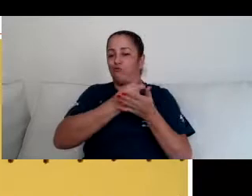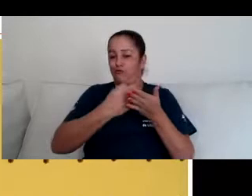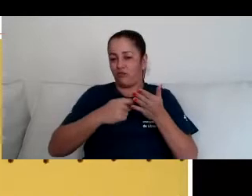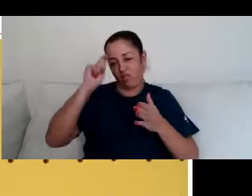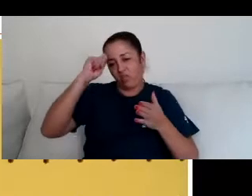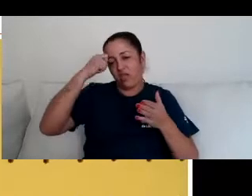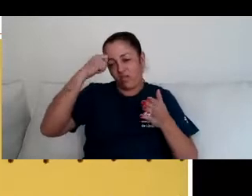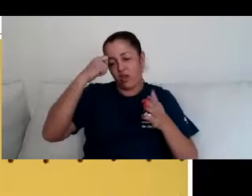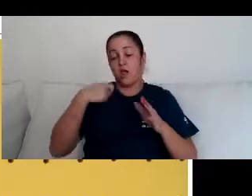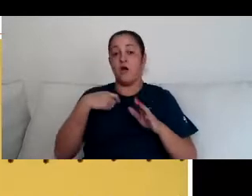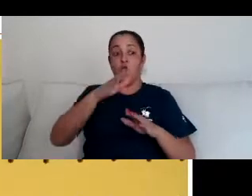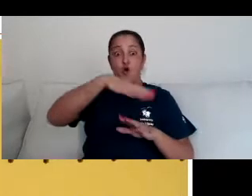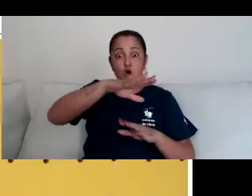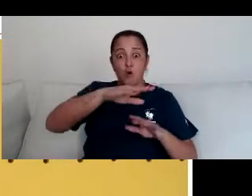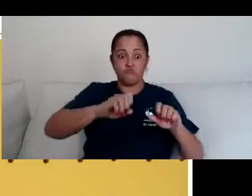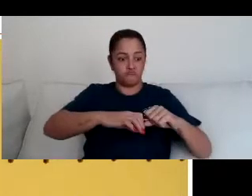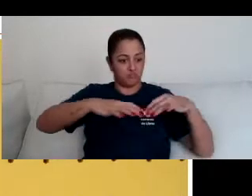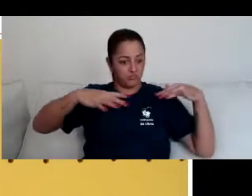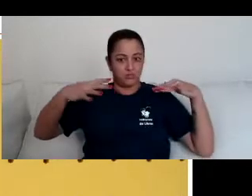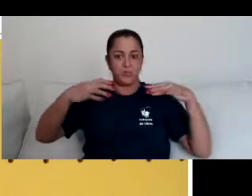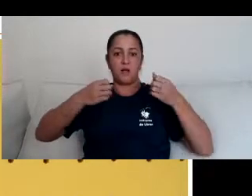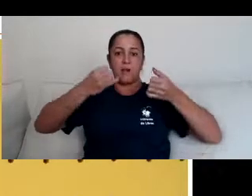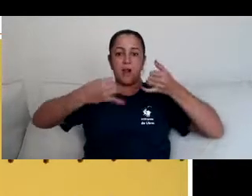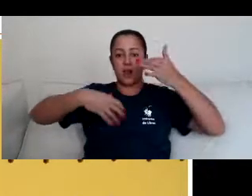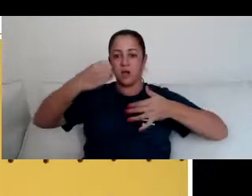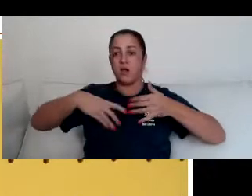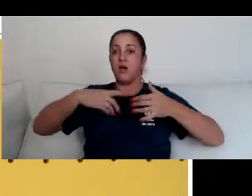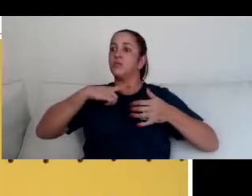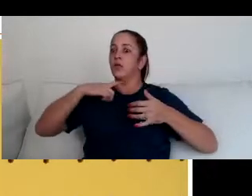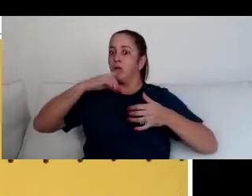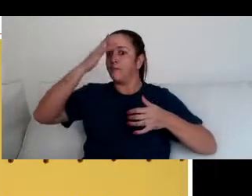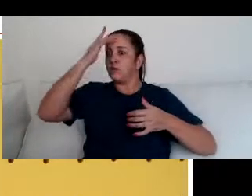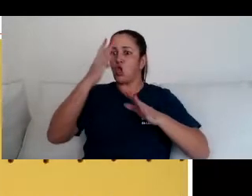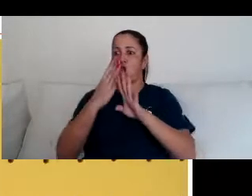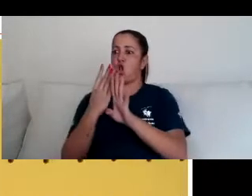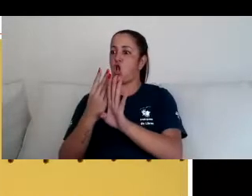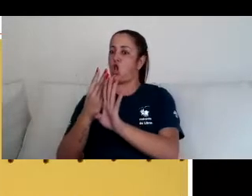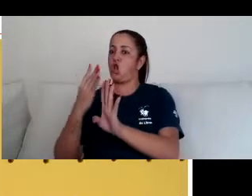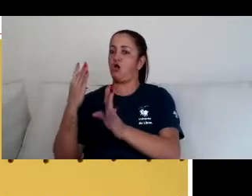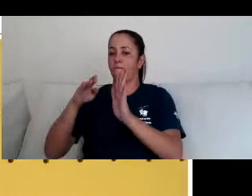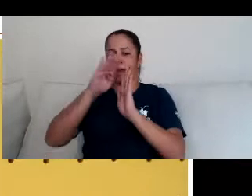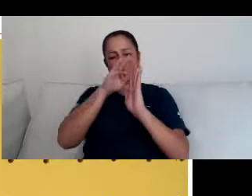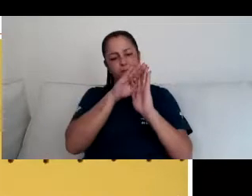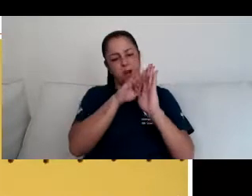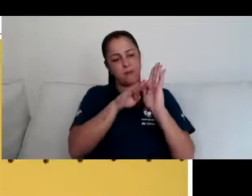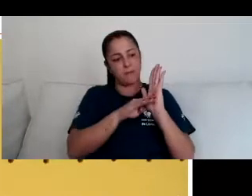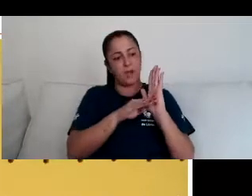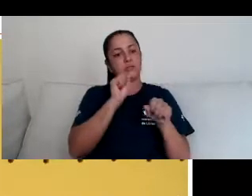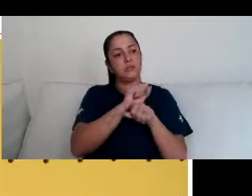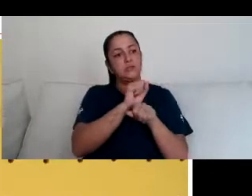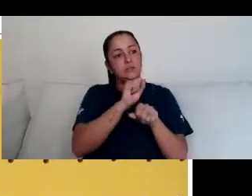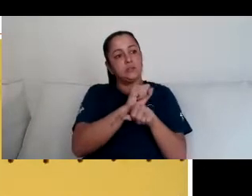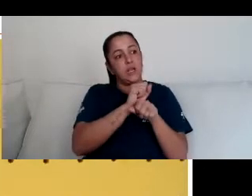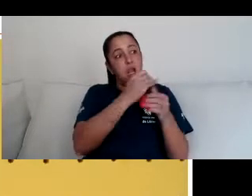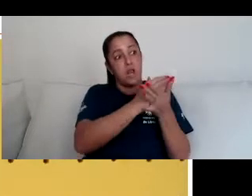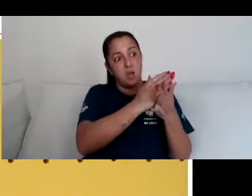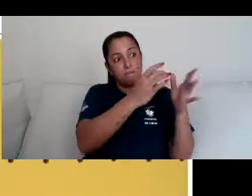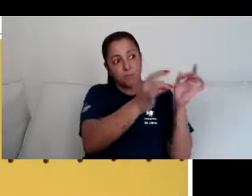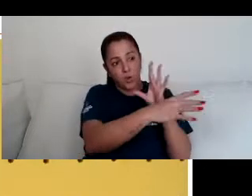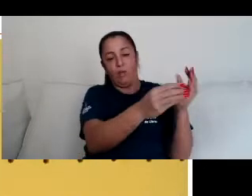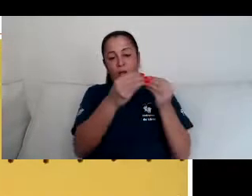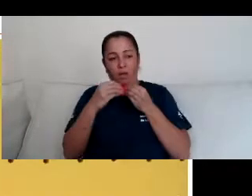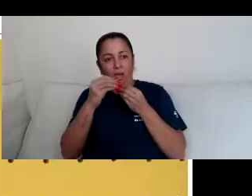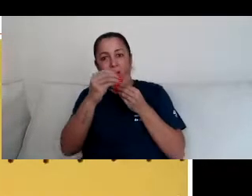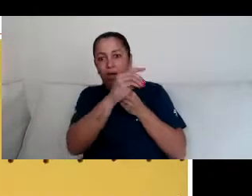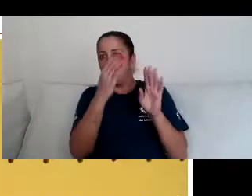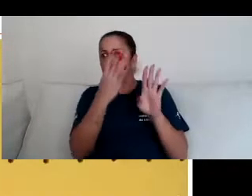dessas ações foi uma lista de espera para a retirada dos livros de autoras negras na biblioteca. Bom, depois